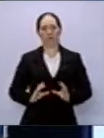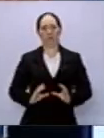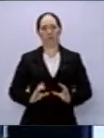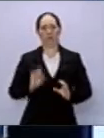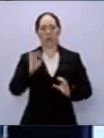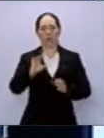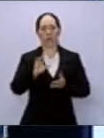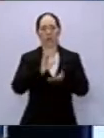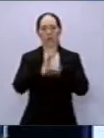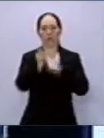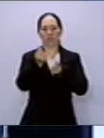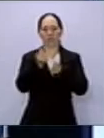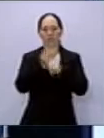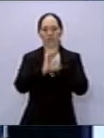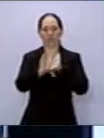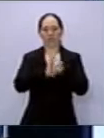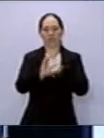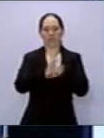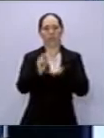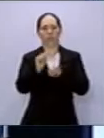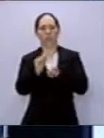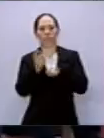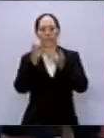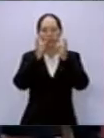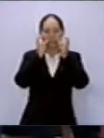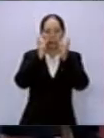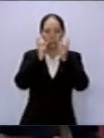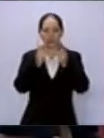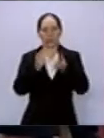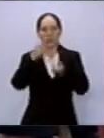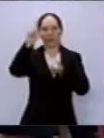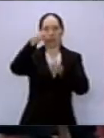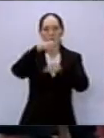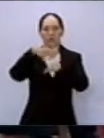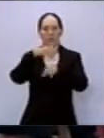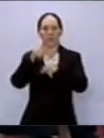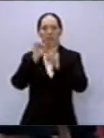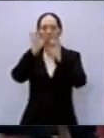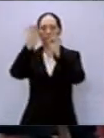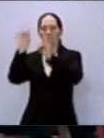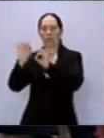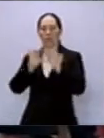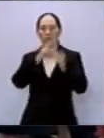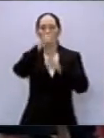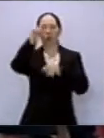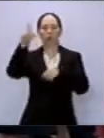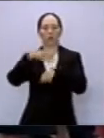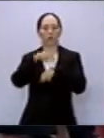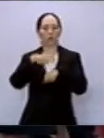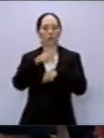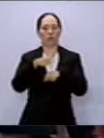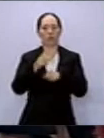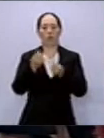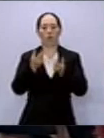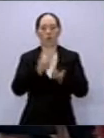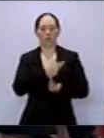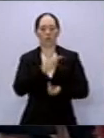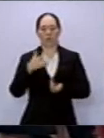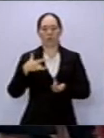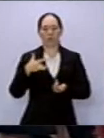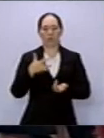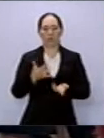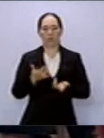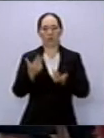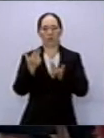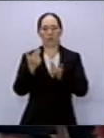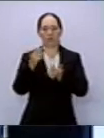financeira financeiro a sanha dos capitalistas internacionais ou nacionais para vender produtos de saúde e educação como se não é sua se os